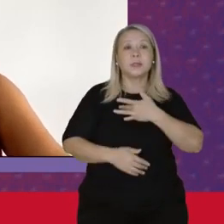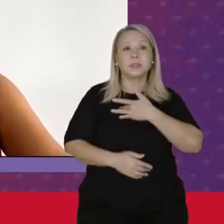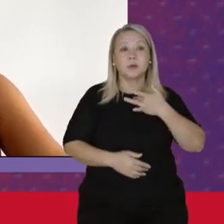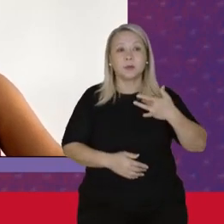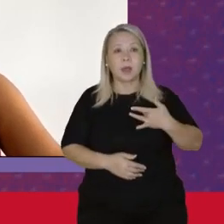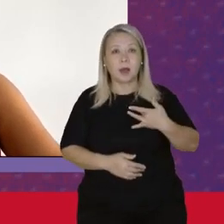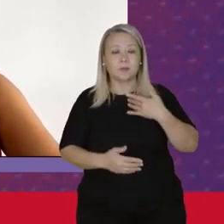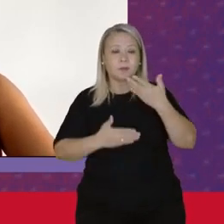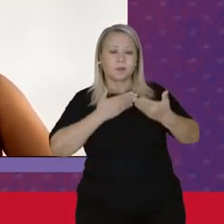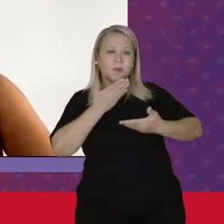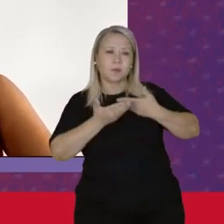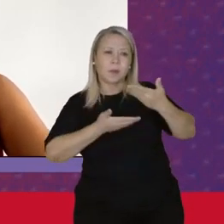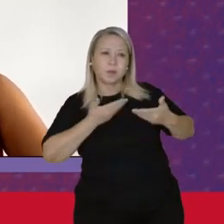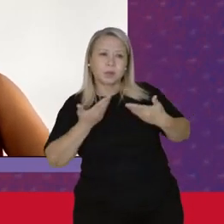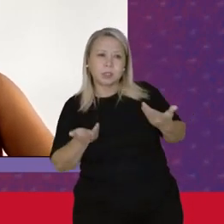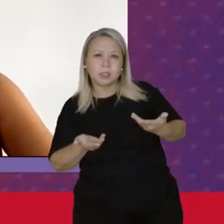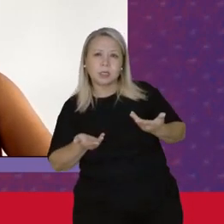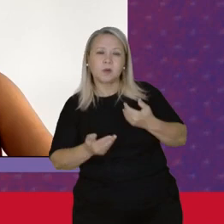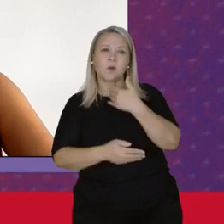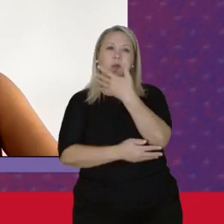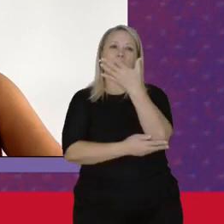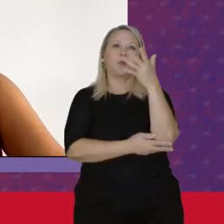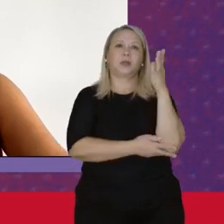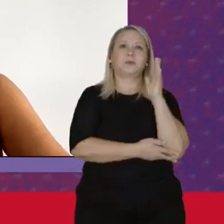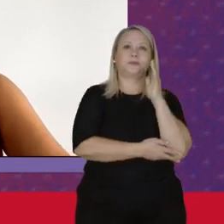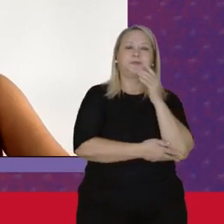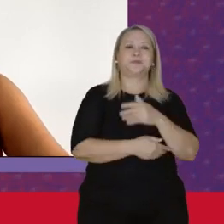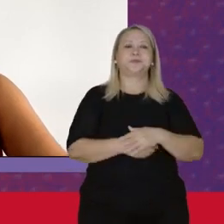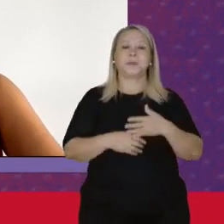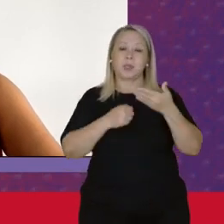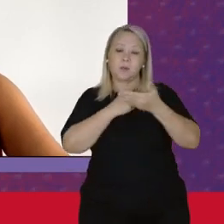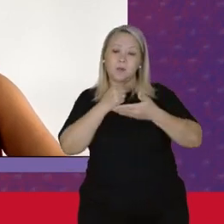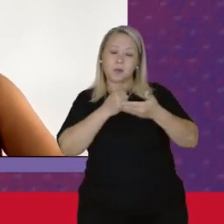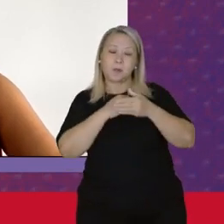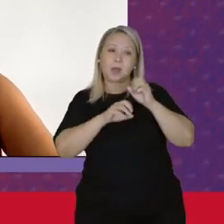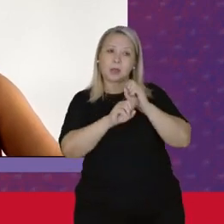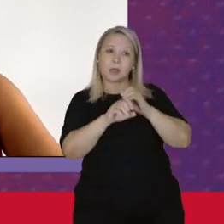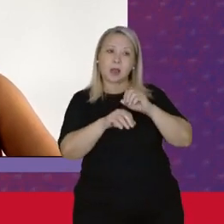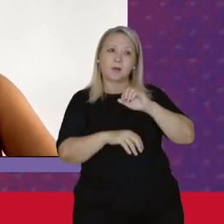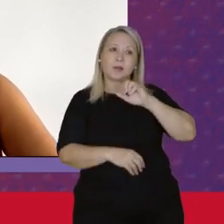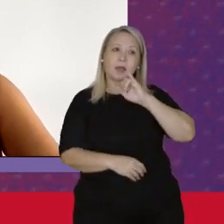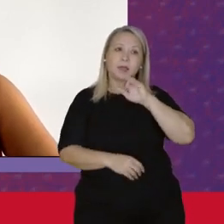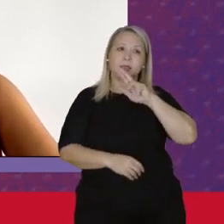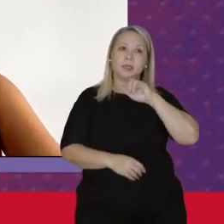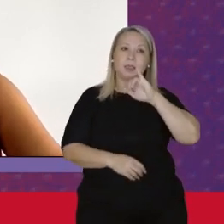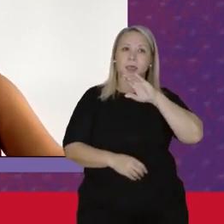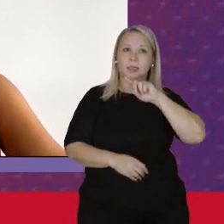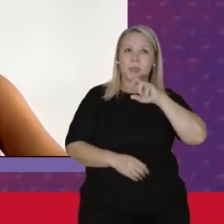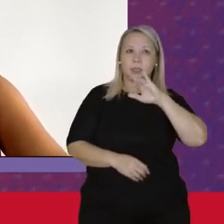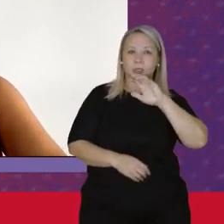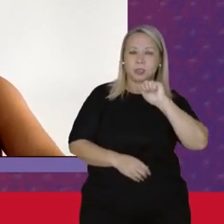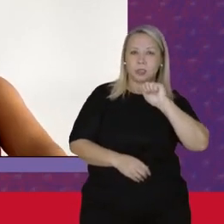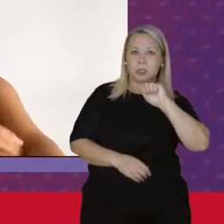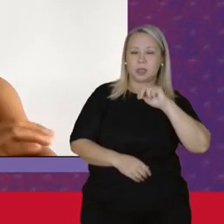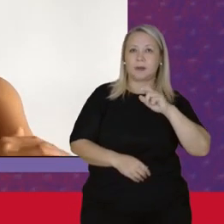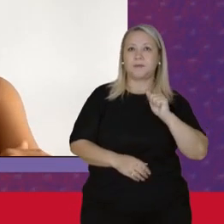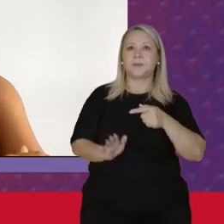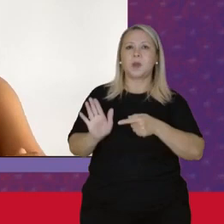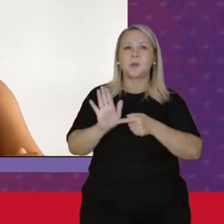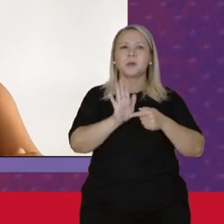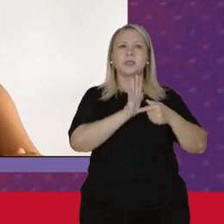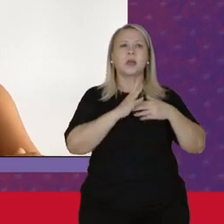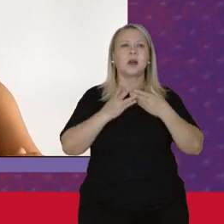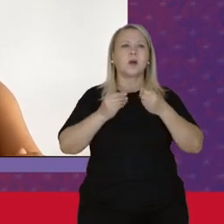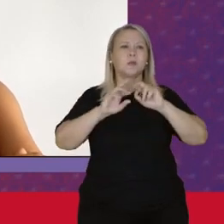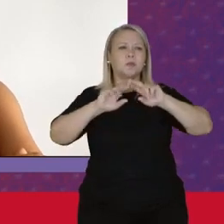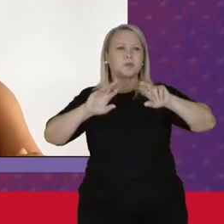ambiente. Esse é o fundamento da aula da Iridiane, e ela vai mostrar que muitas vezes